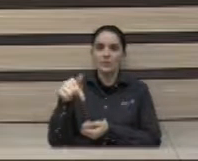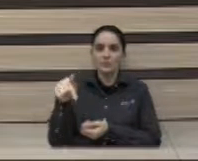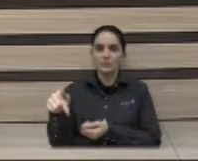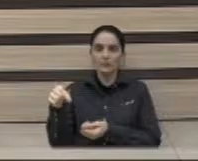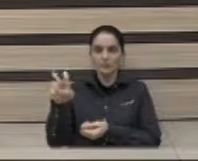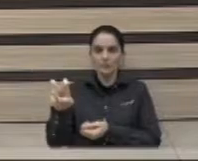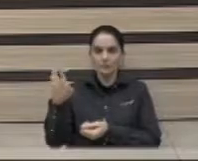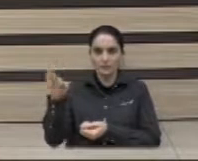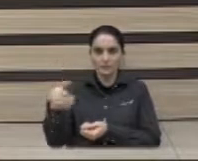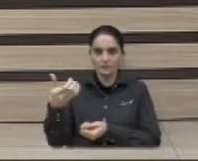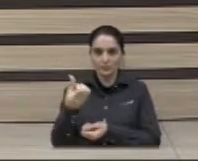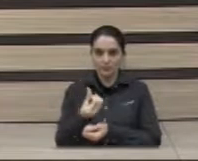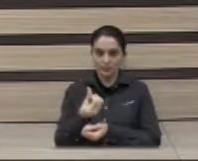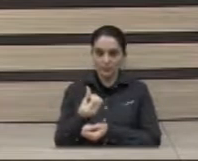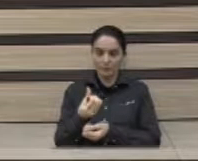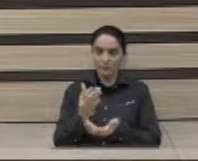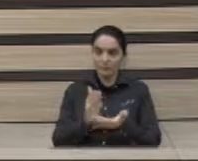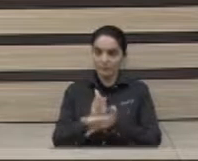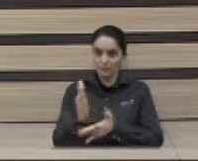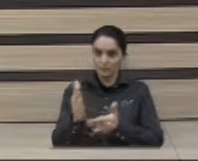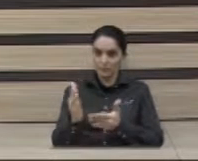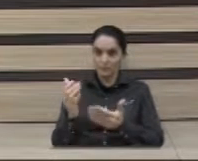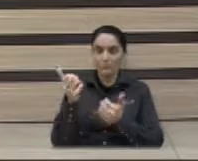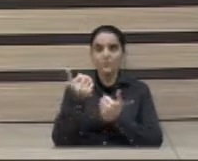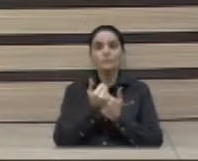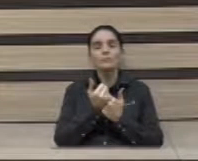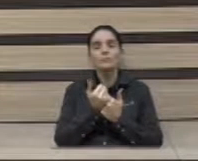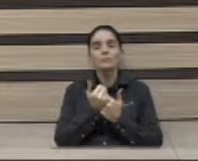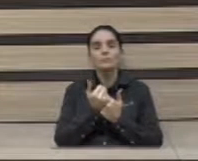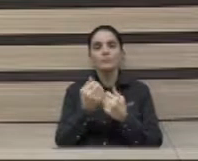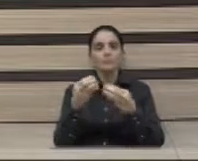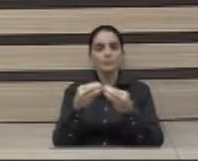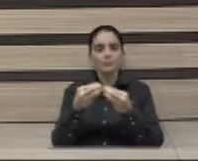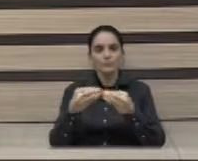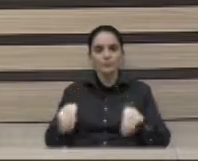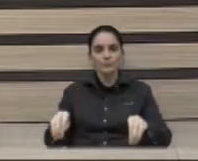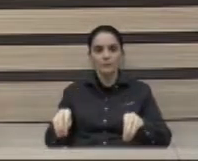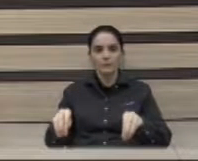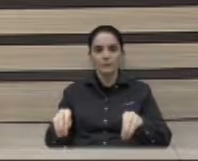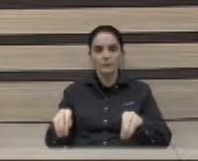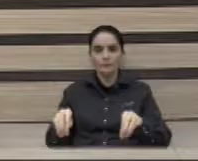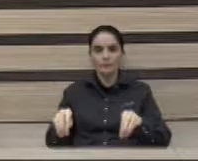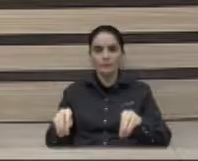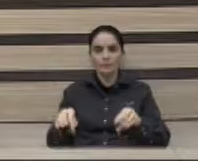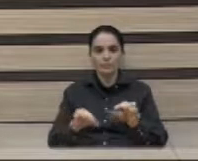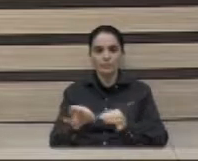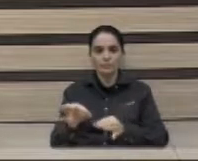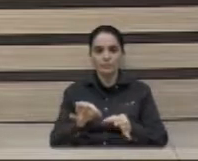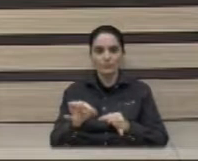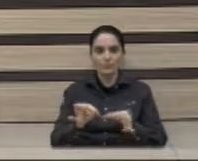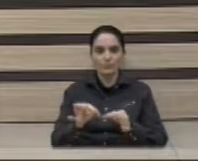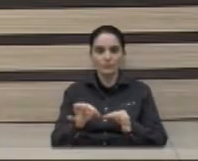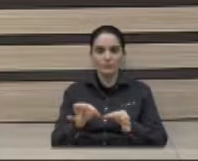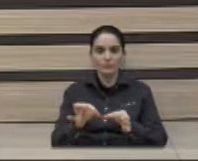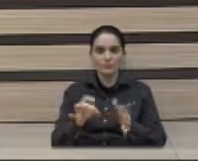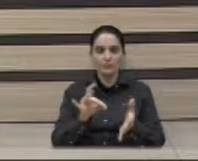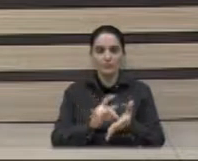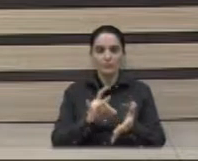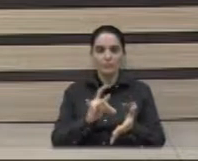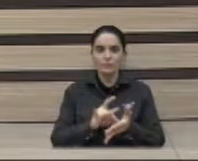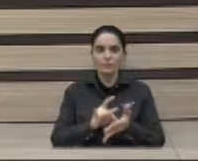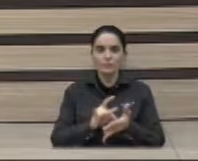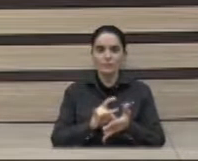2265/2016. Uma vez aprovado o substitutivo, fica prejudicado o projeto original